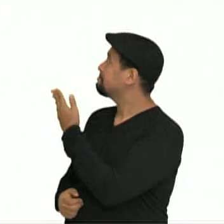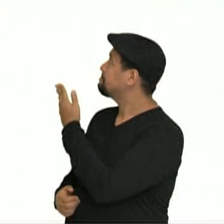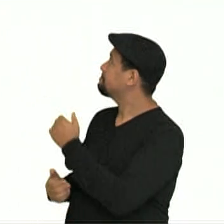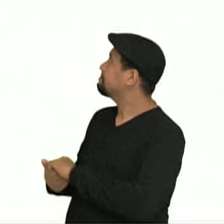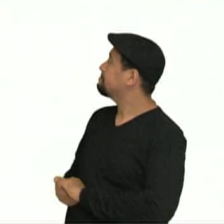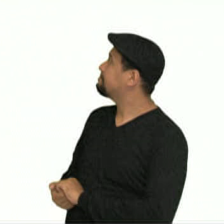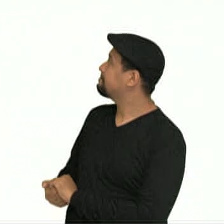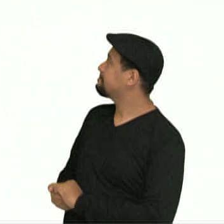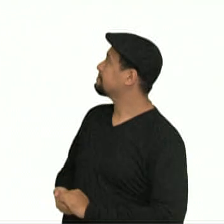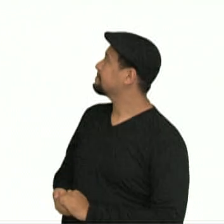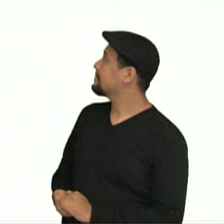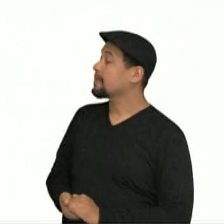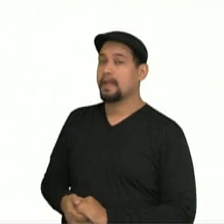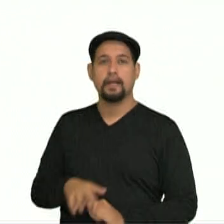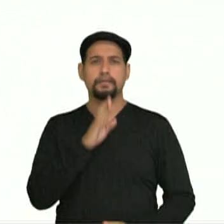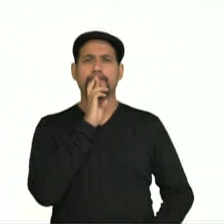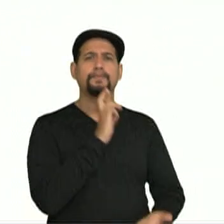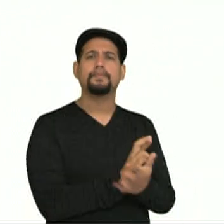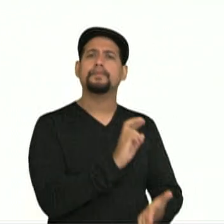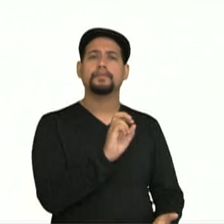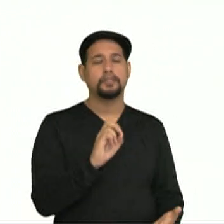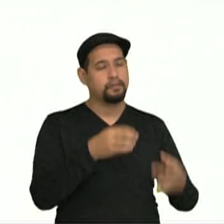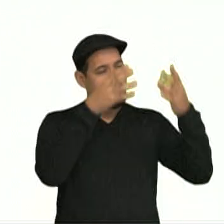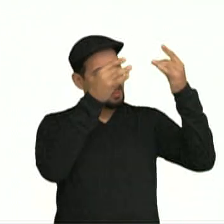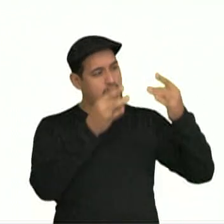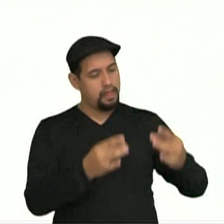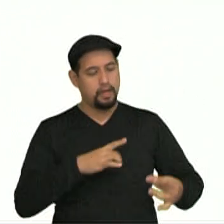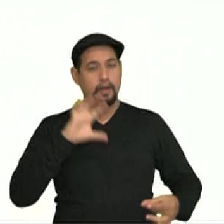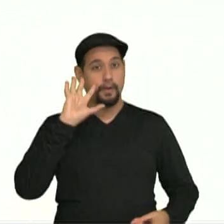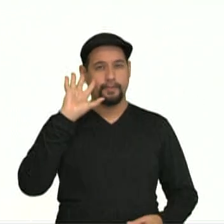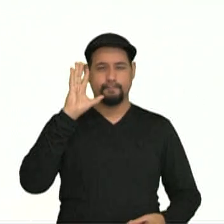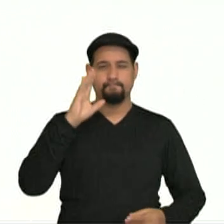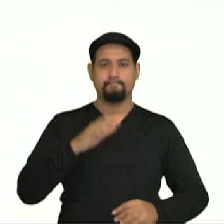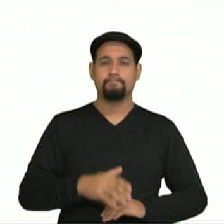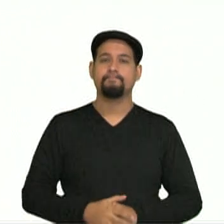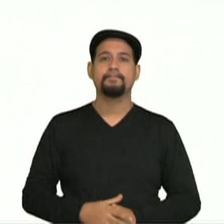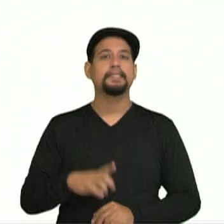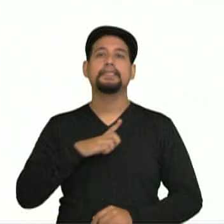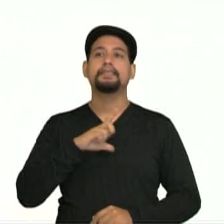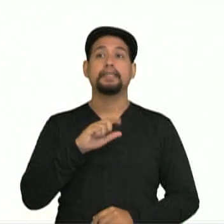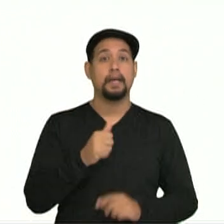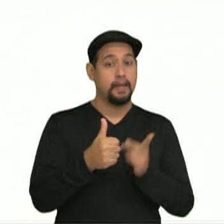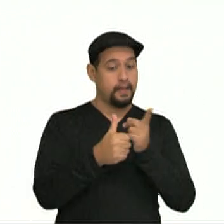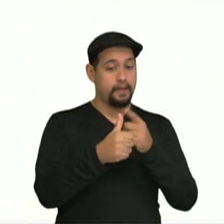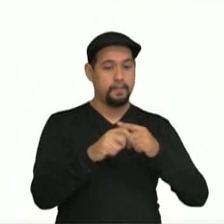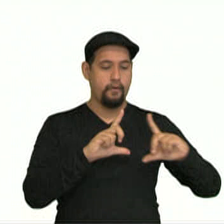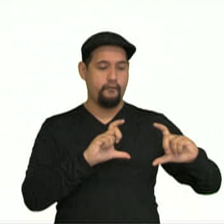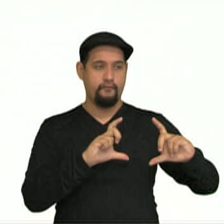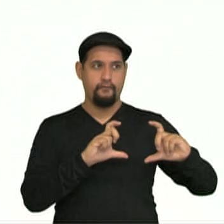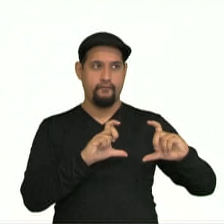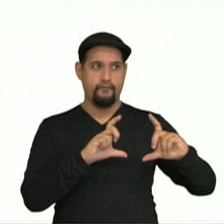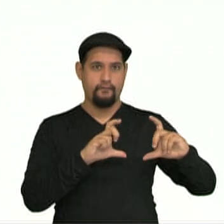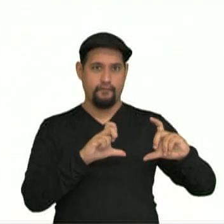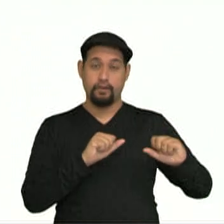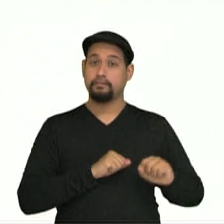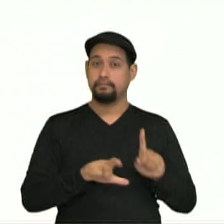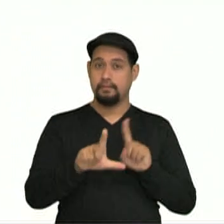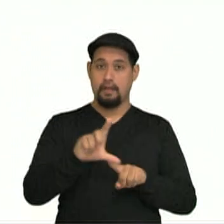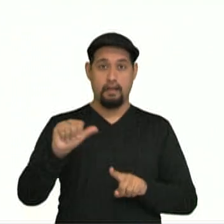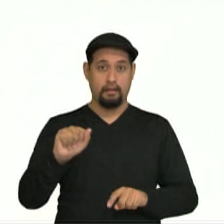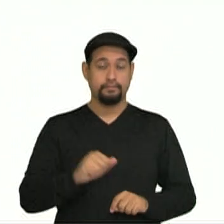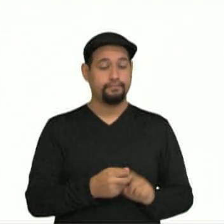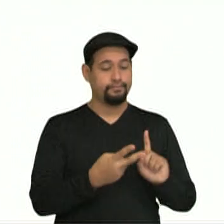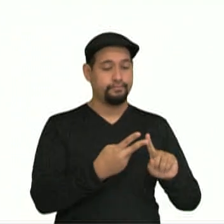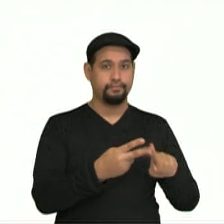vamos, através das figuras, responder as questões que estão acontecendo ali. Então, nós temos a primeira imagem, letter A, a segunda imagem,